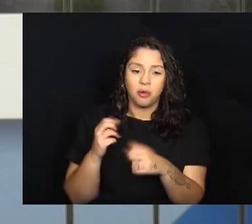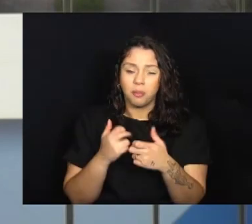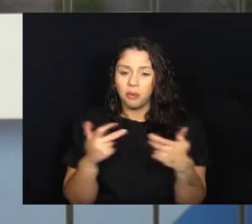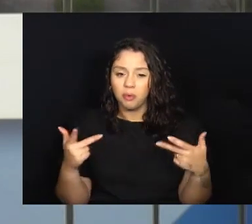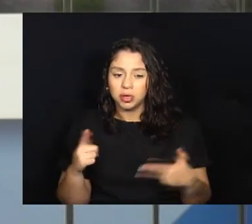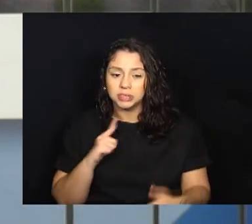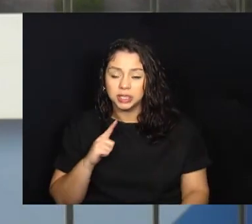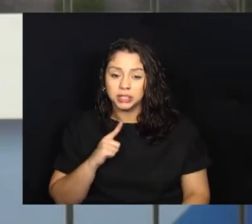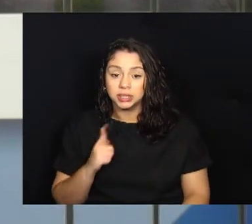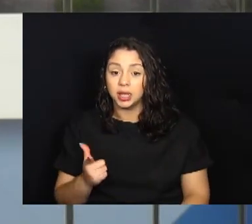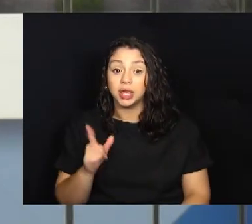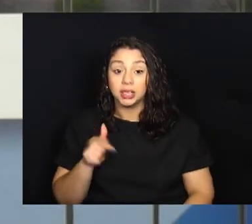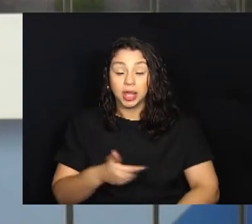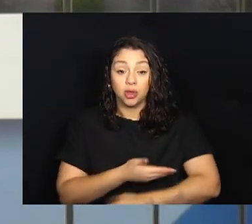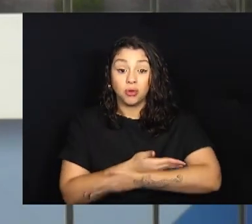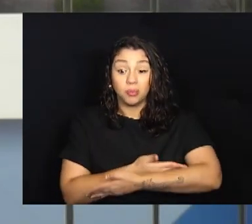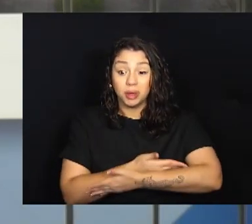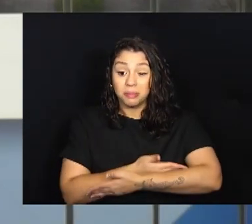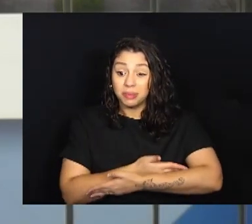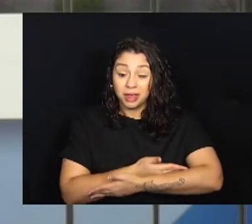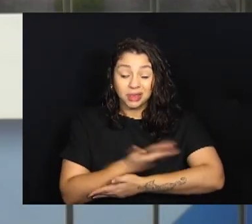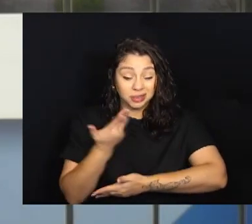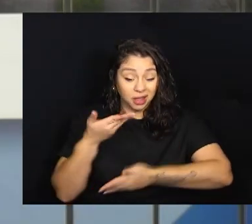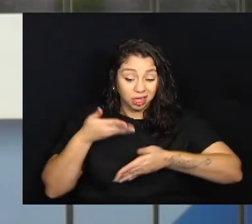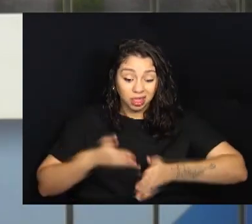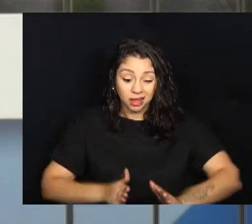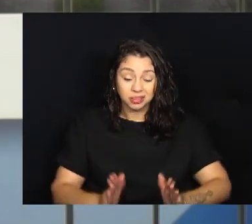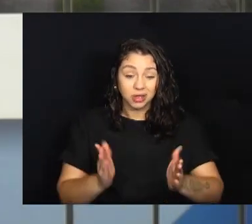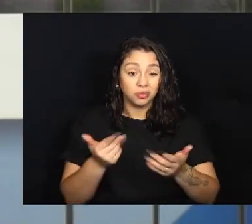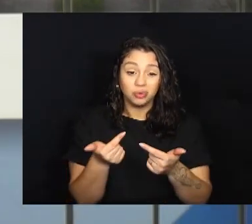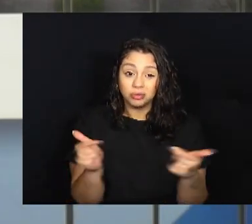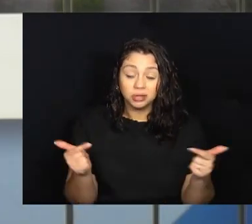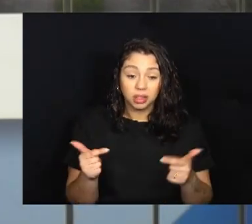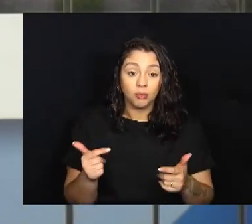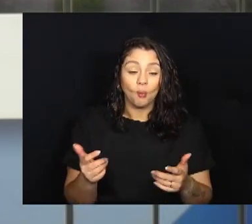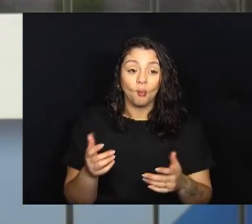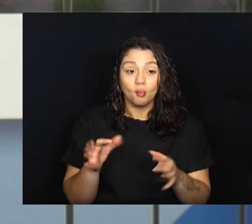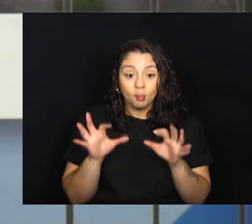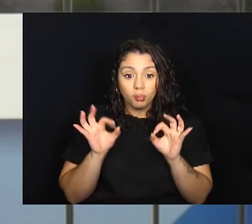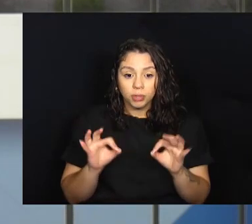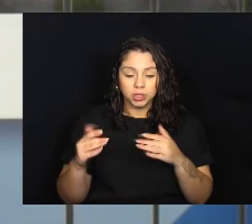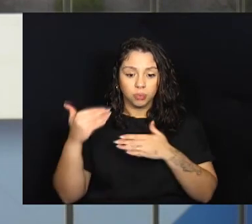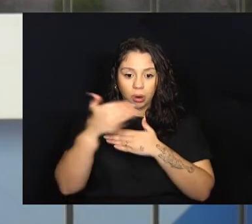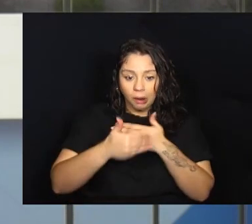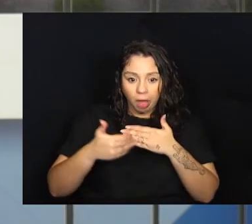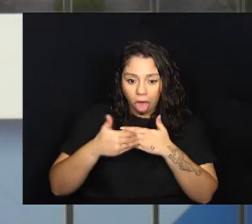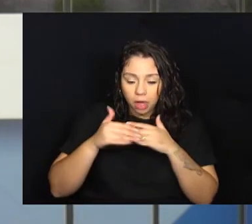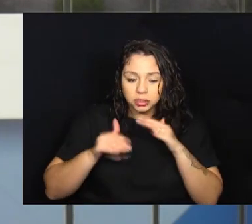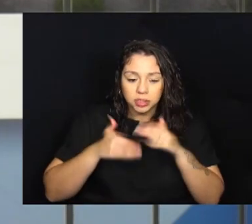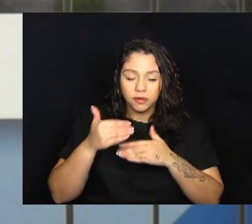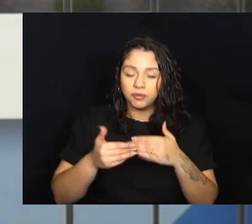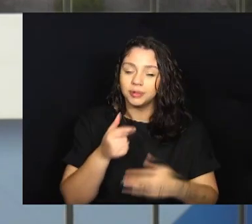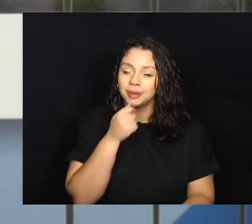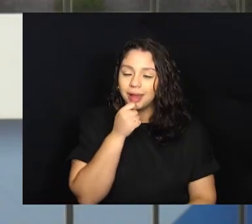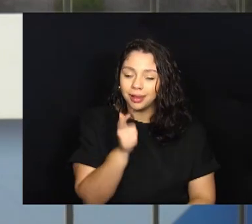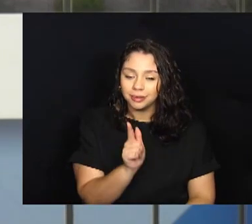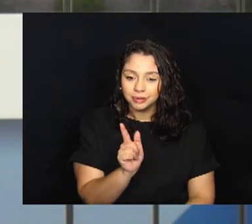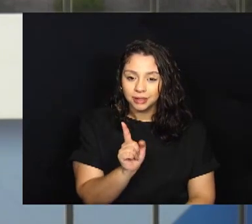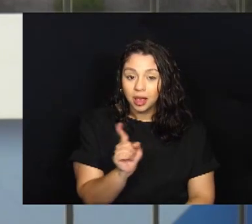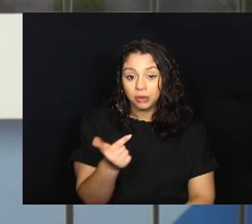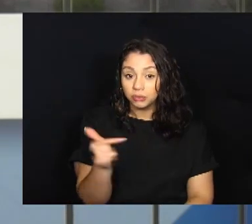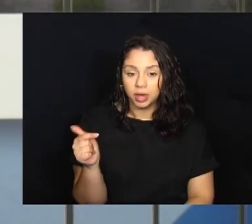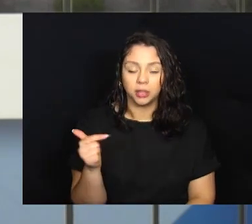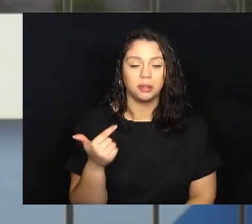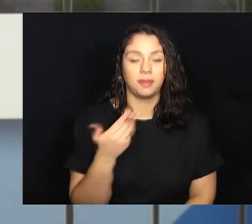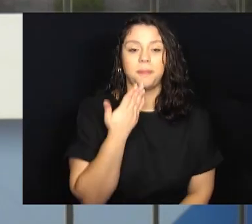fragilização, imagina, de um bebê que acabou de vir, que não tem um sistema imunológico tão desenvolvido, né, então, nós estamos